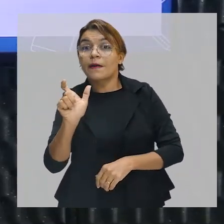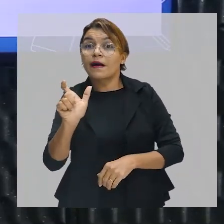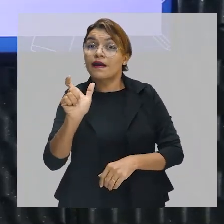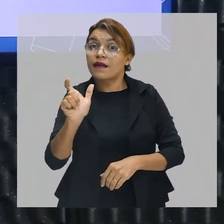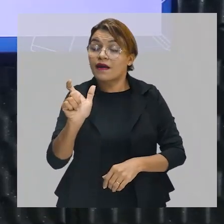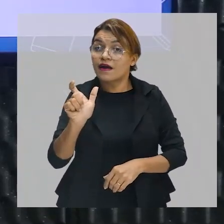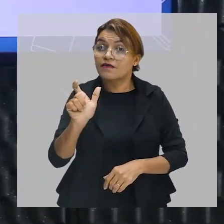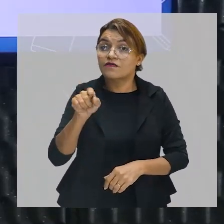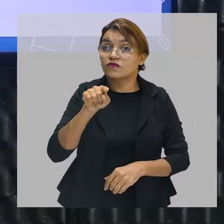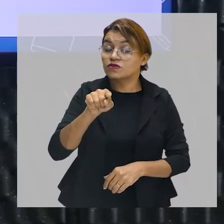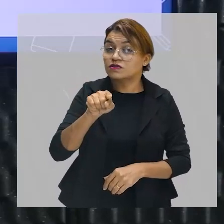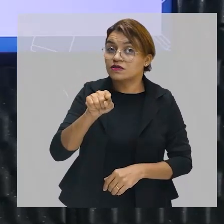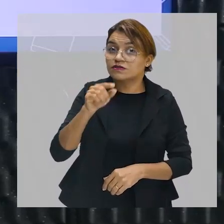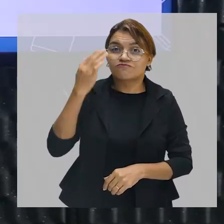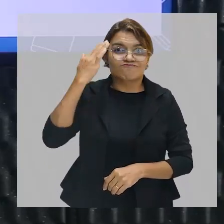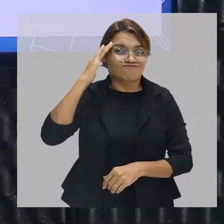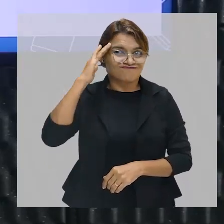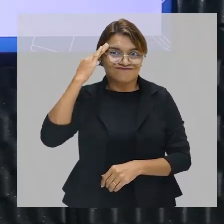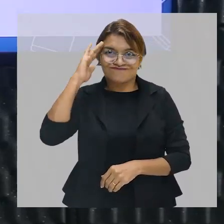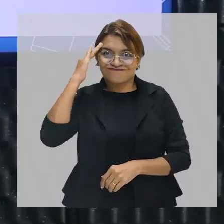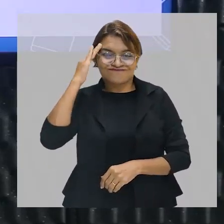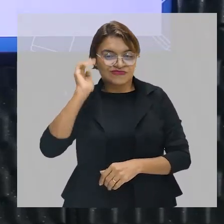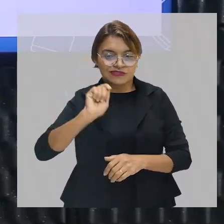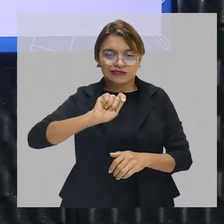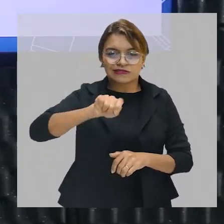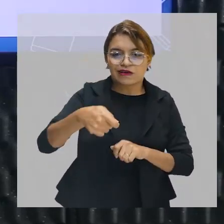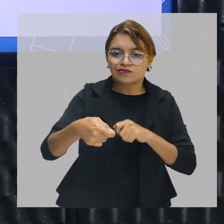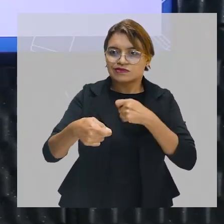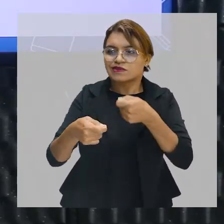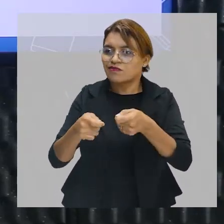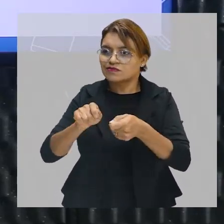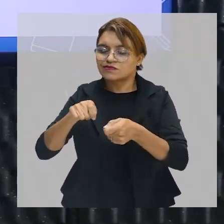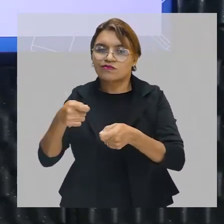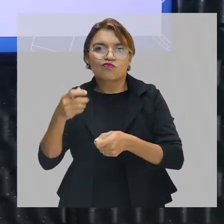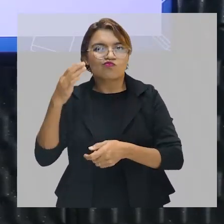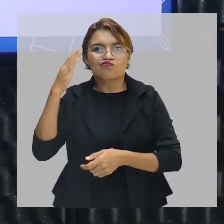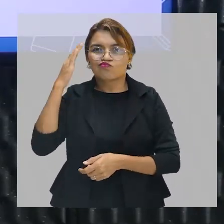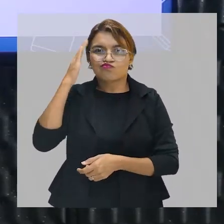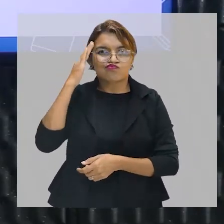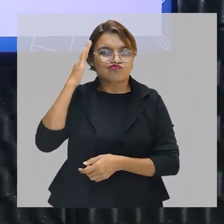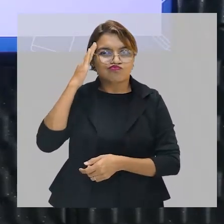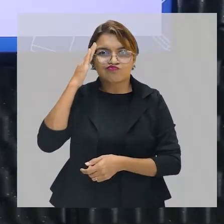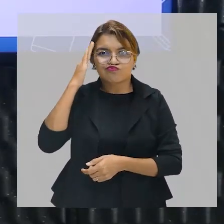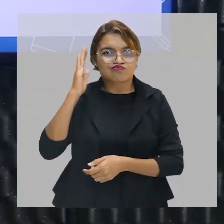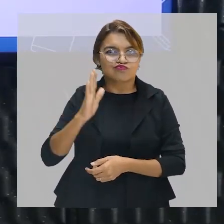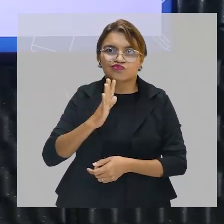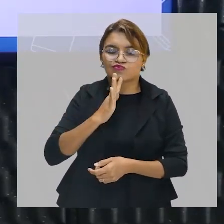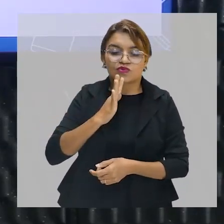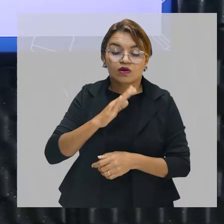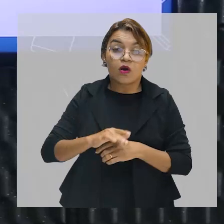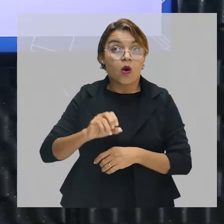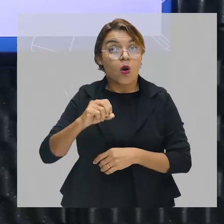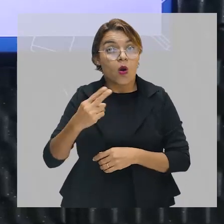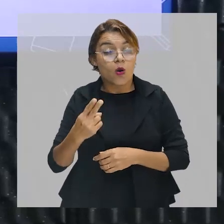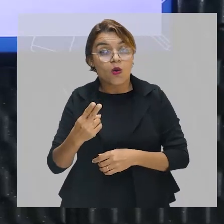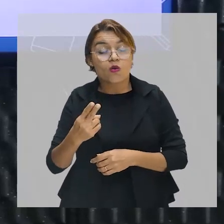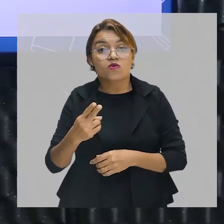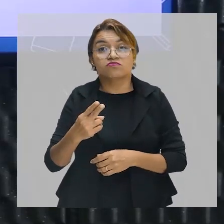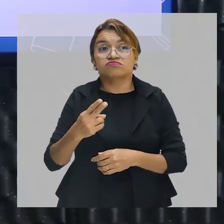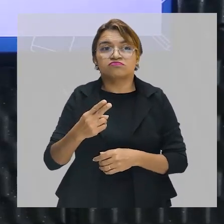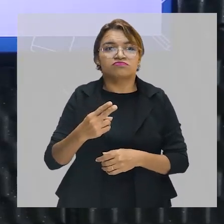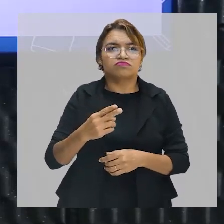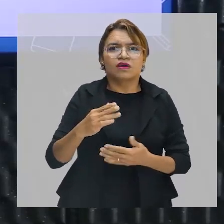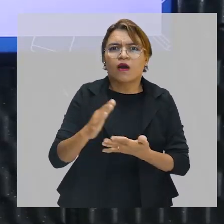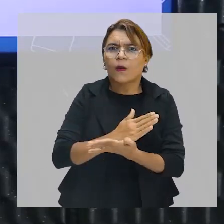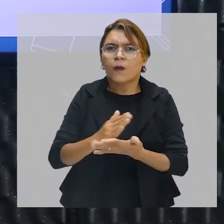palavras das quais você não tem conhecimento, não sabe o significado, ou algum barulho do local fez com que você não